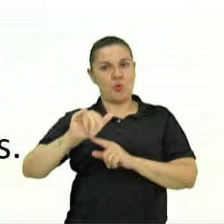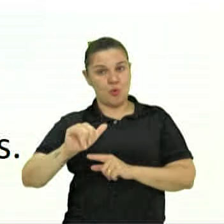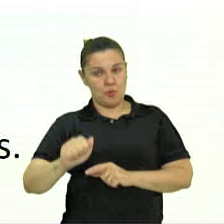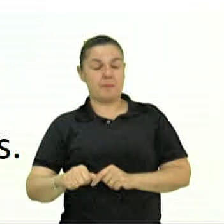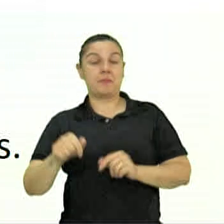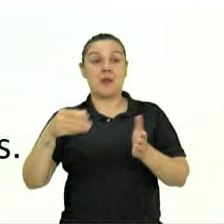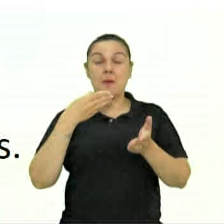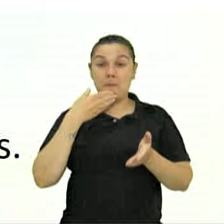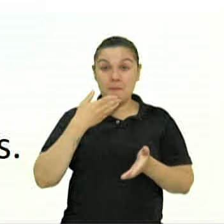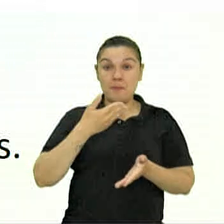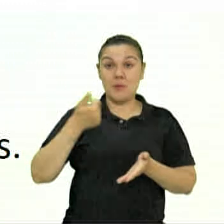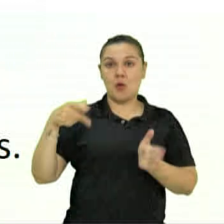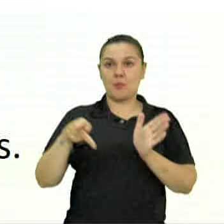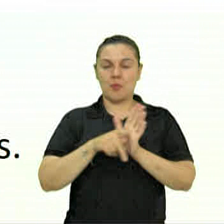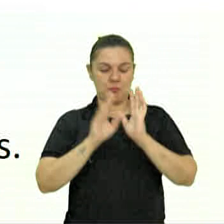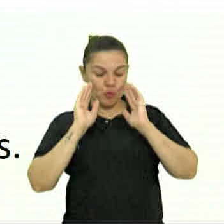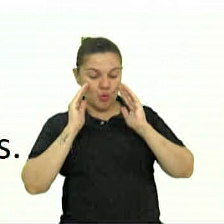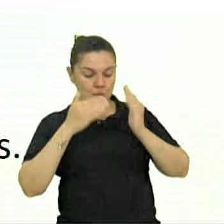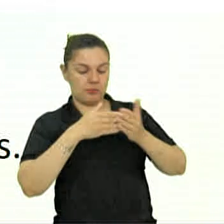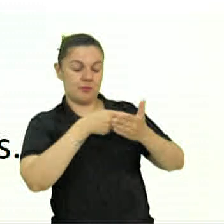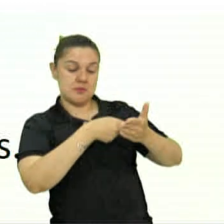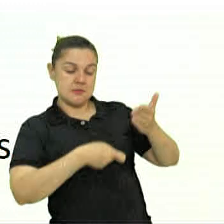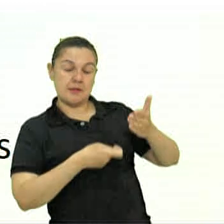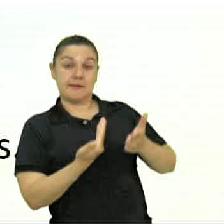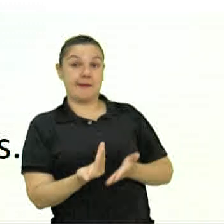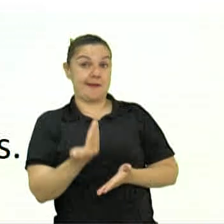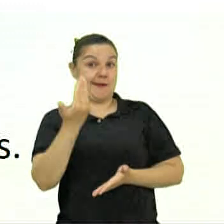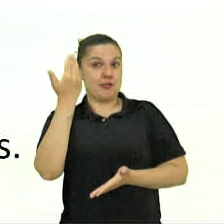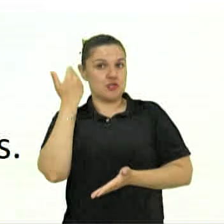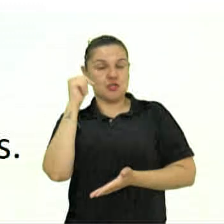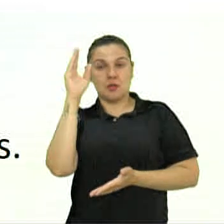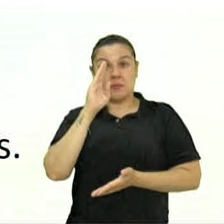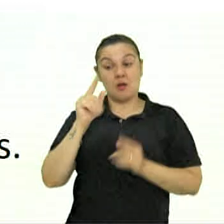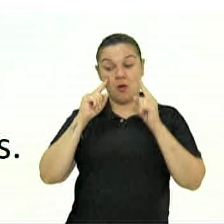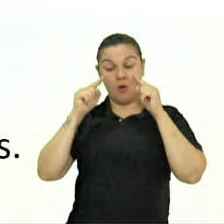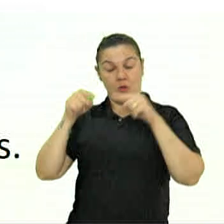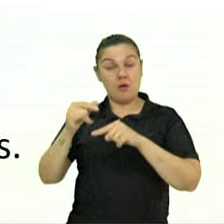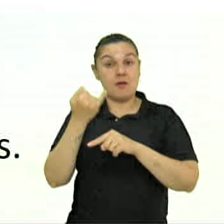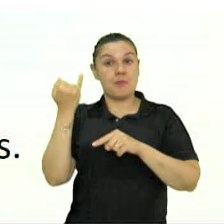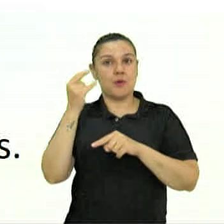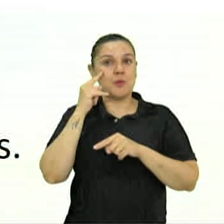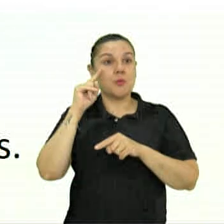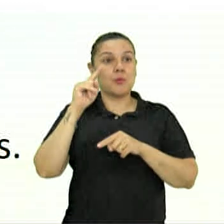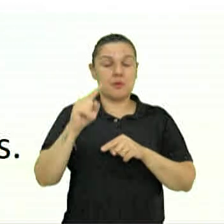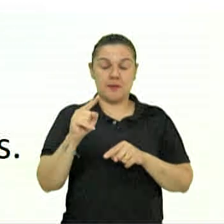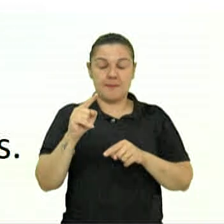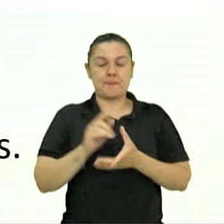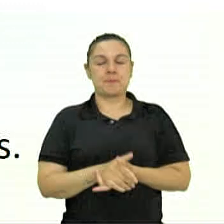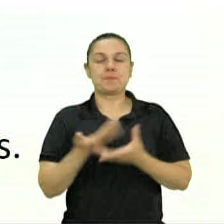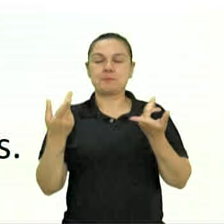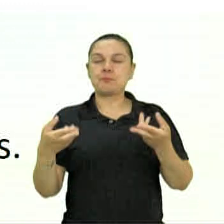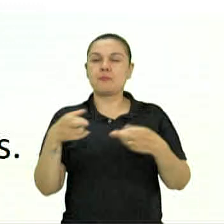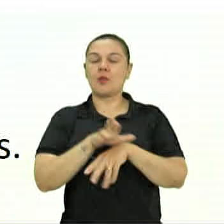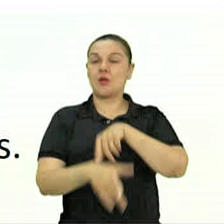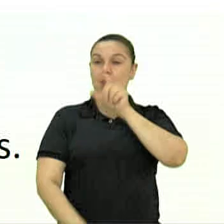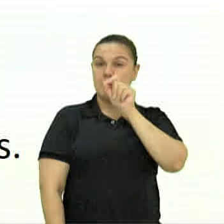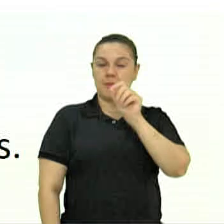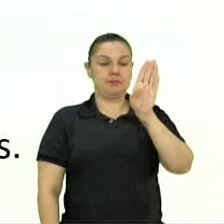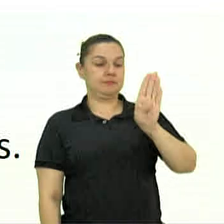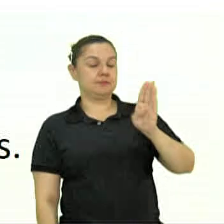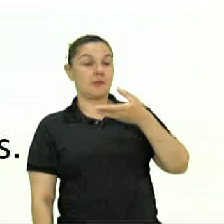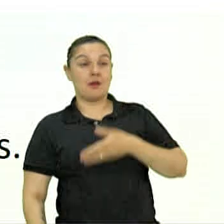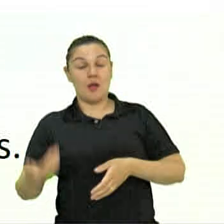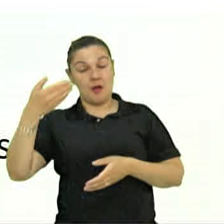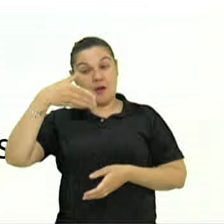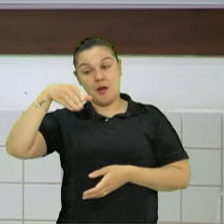deste texto no arcadismo brasileiro. Isso é uma informação muito importante para vocês. Então, você vai relacionar assim, Basílio da